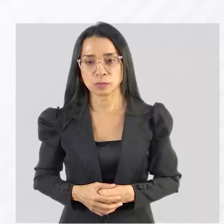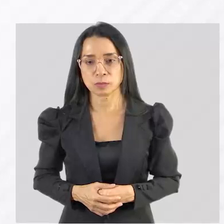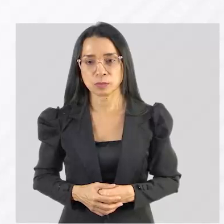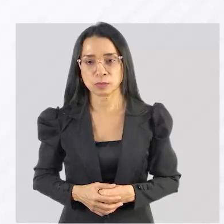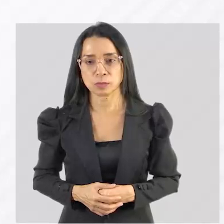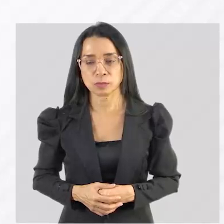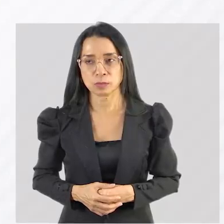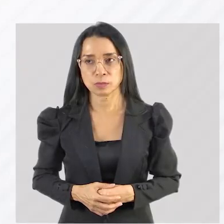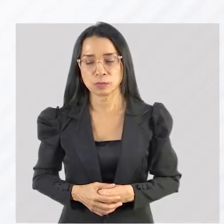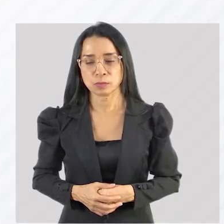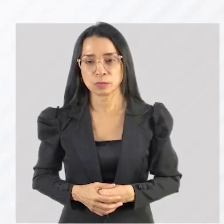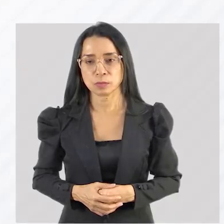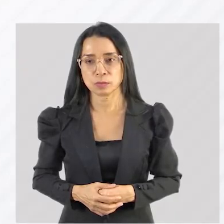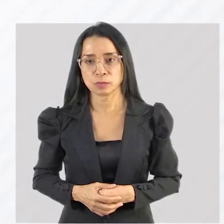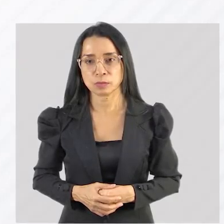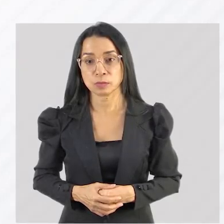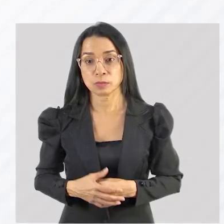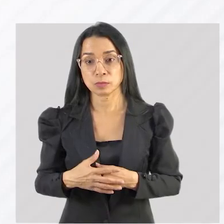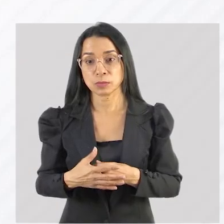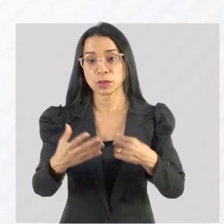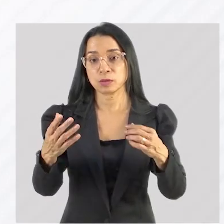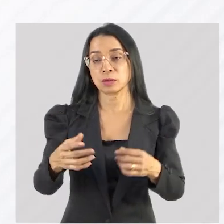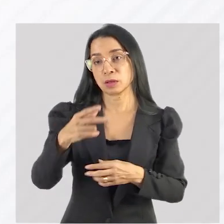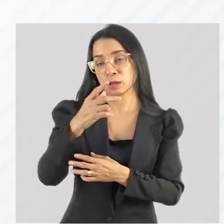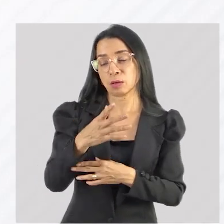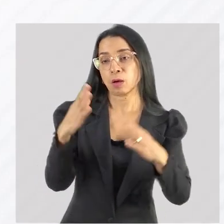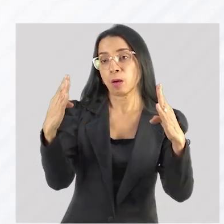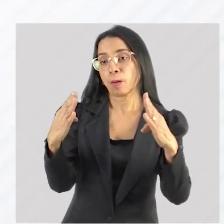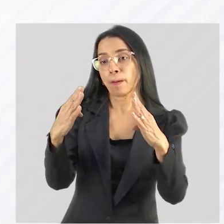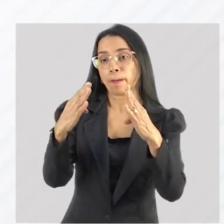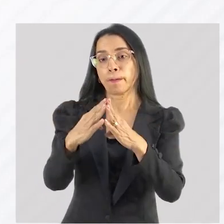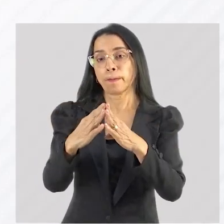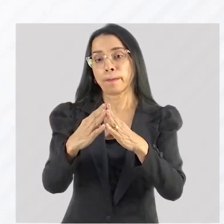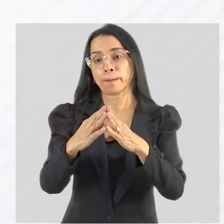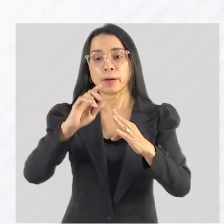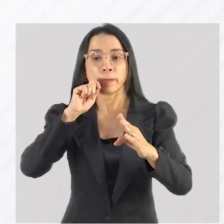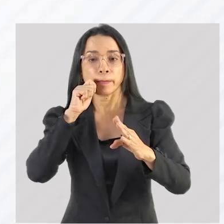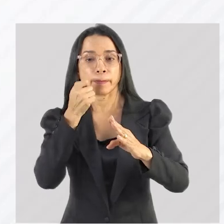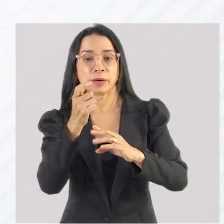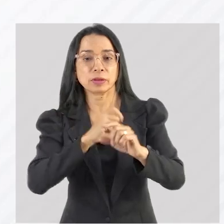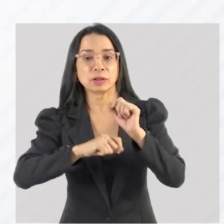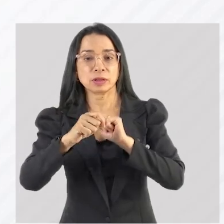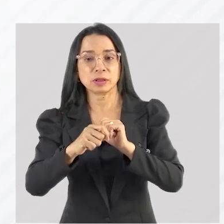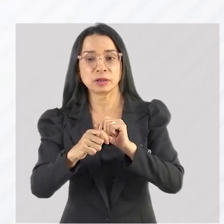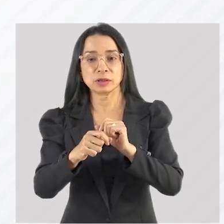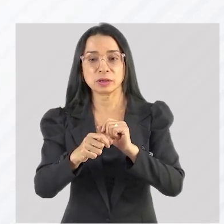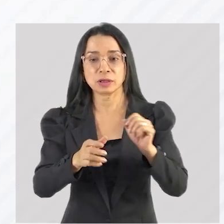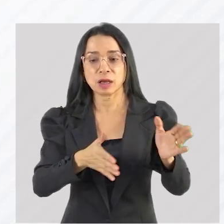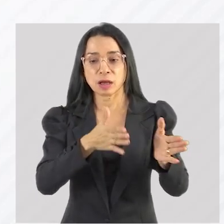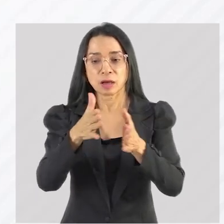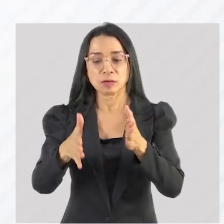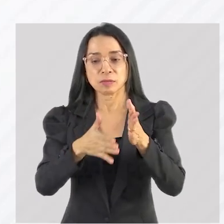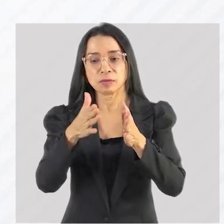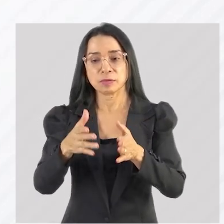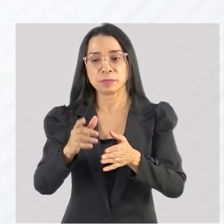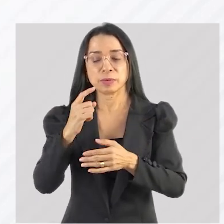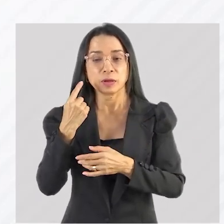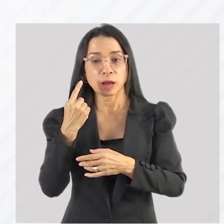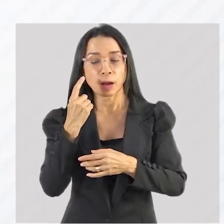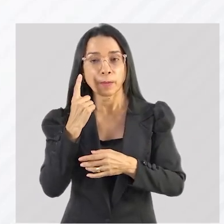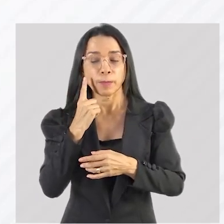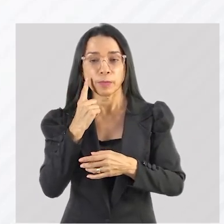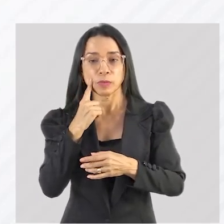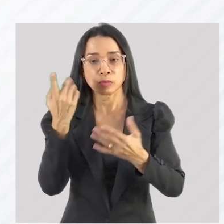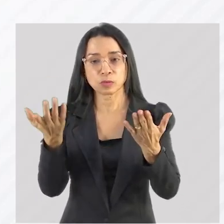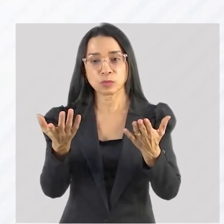uma padaria fabrica biscoitos que são embalados em pacotes com 10